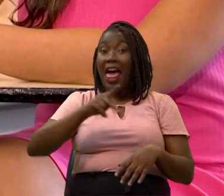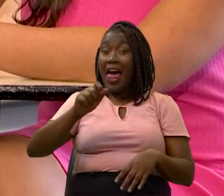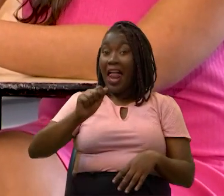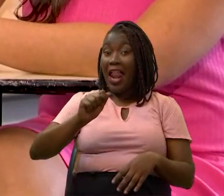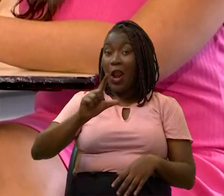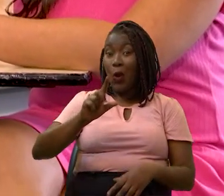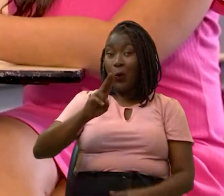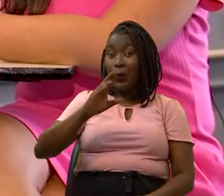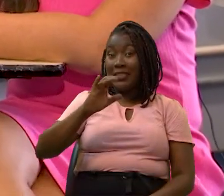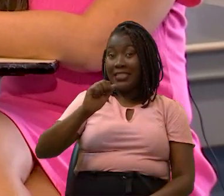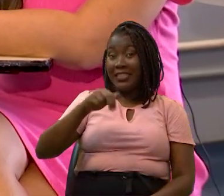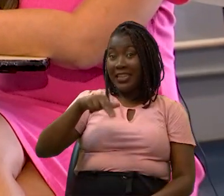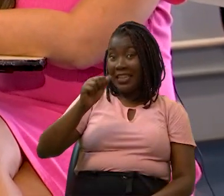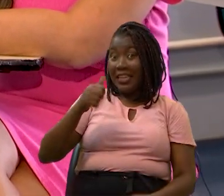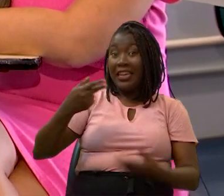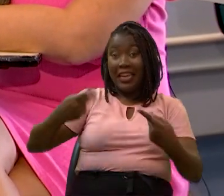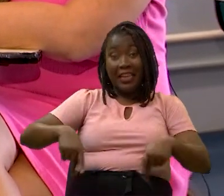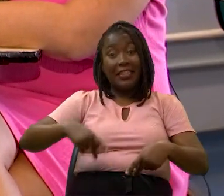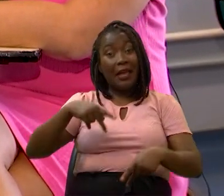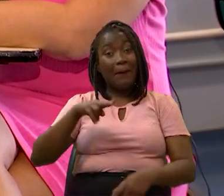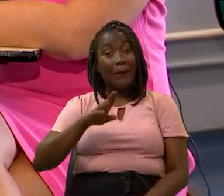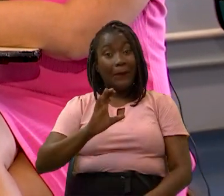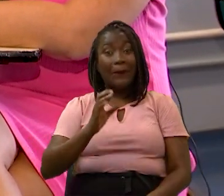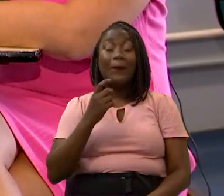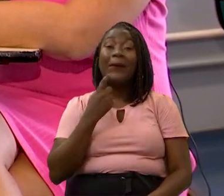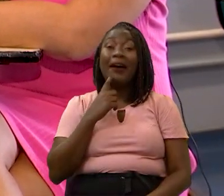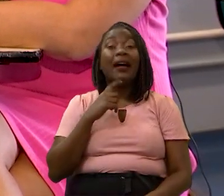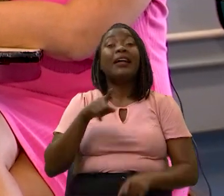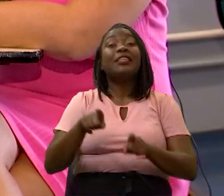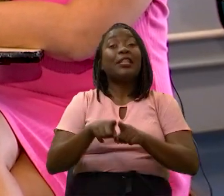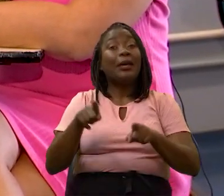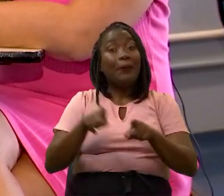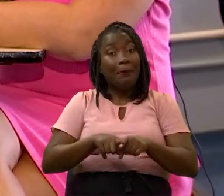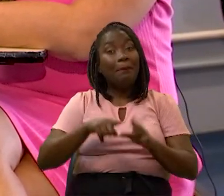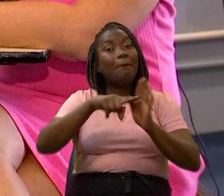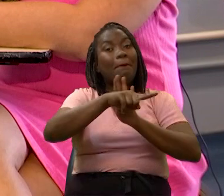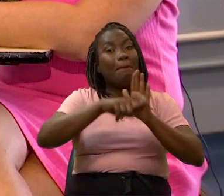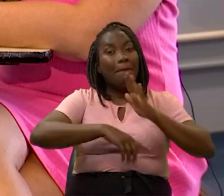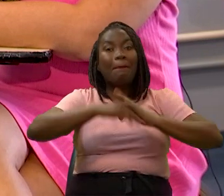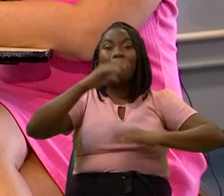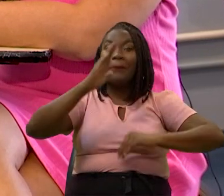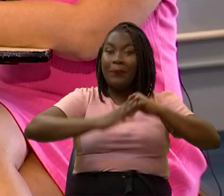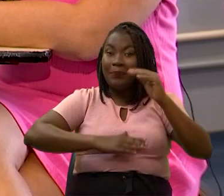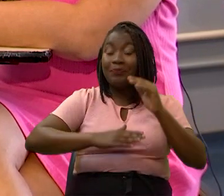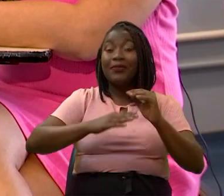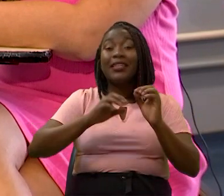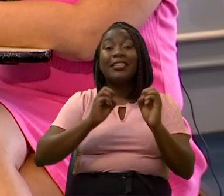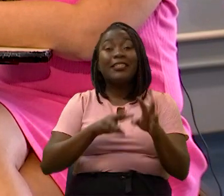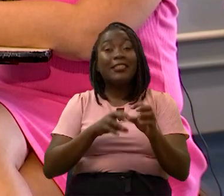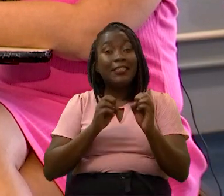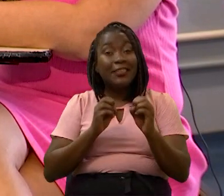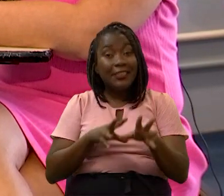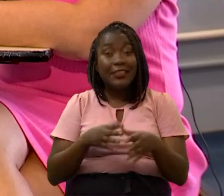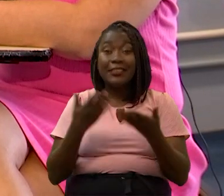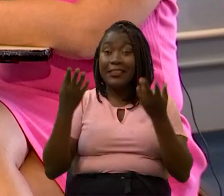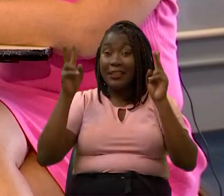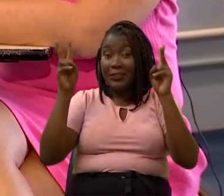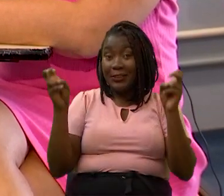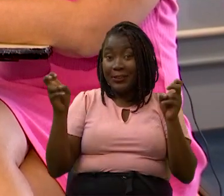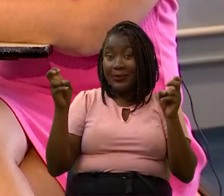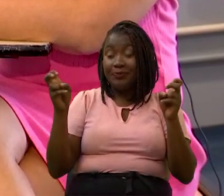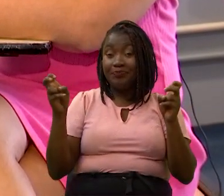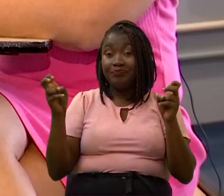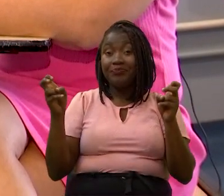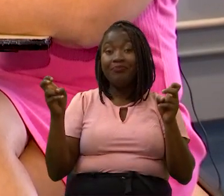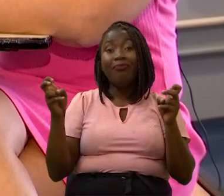professora Luciana Haddad Ferreira, aqui da PUC Campinas, que é também, não é, pesquisadora e especialista